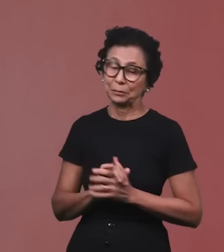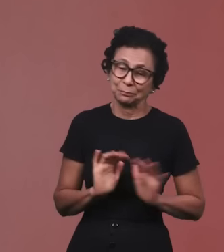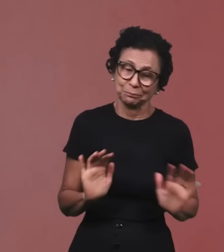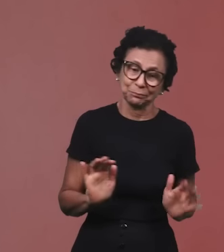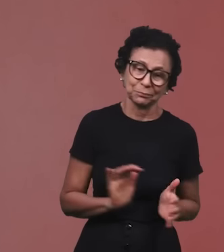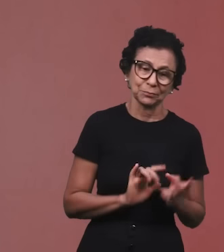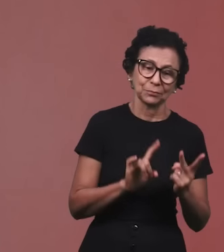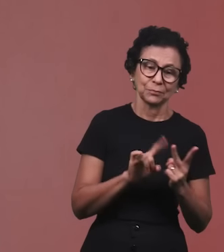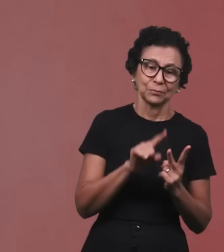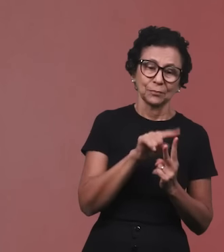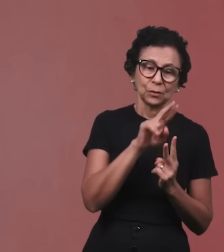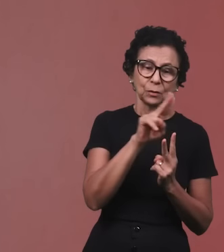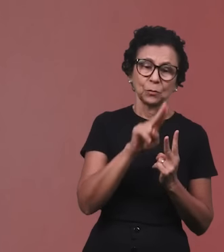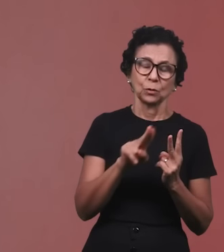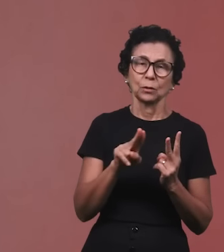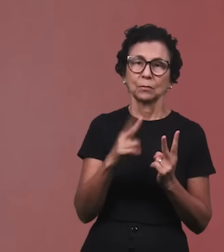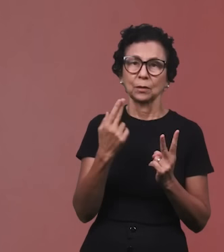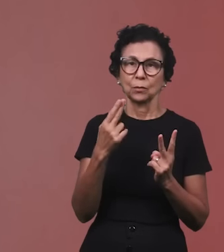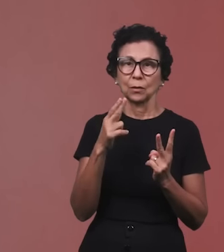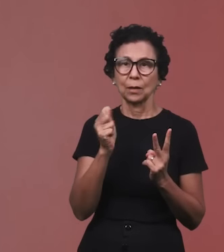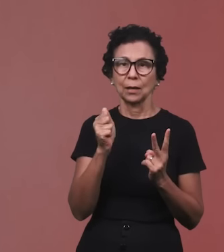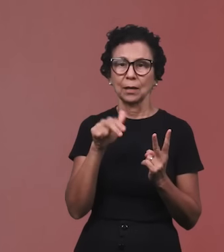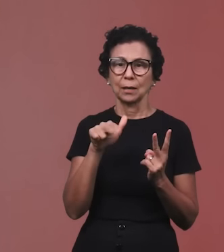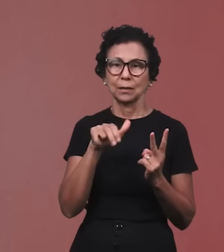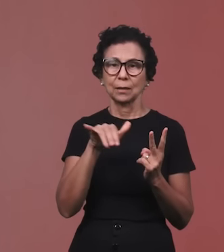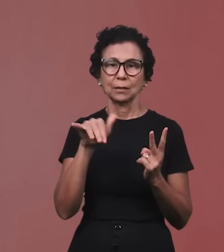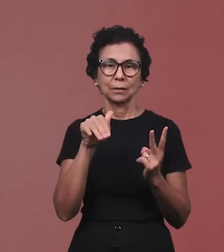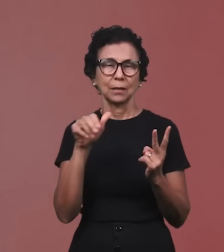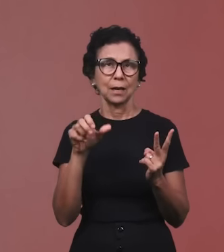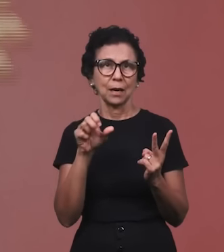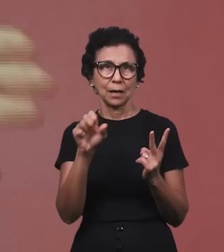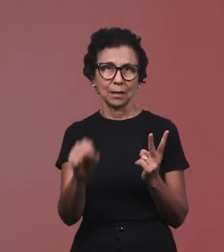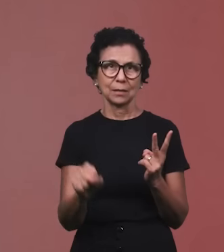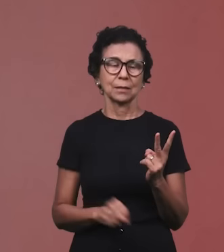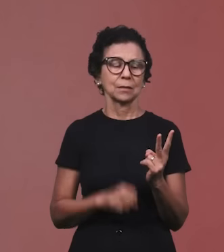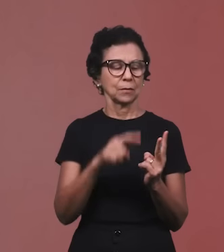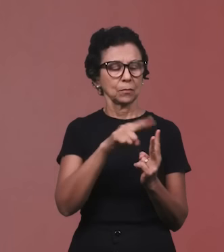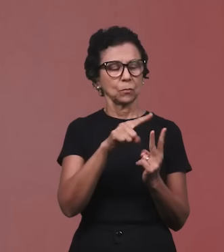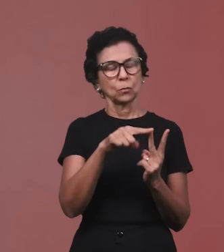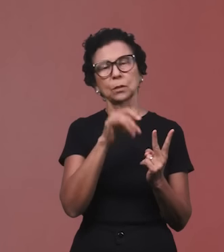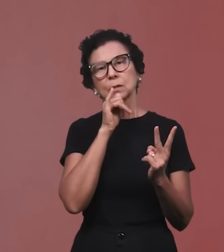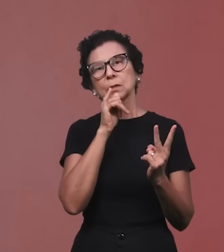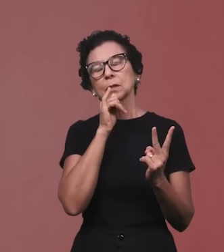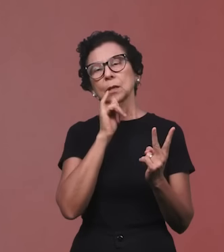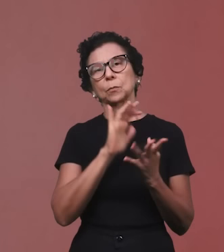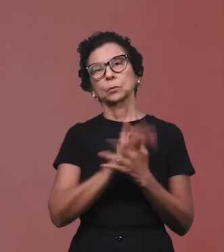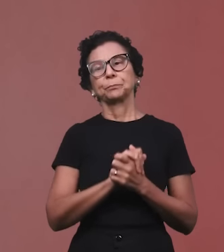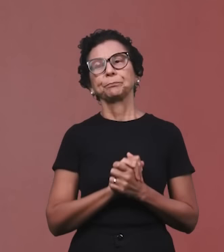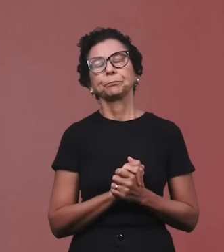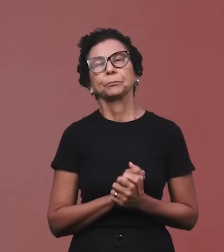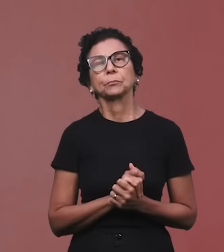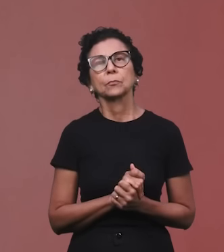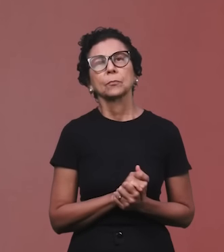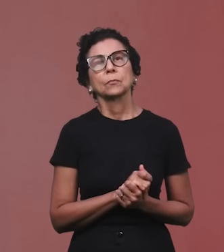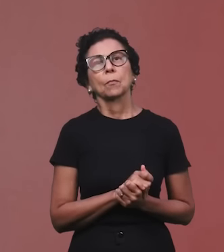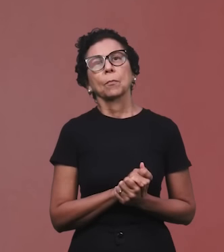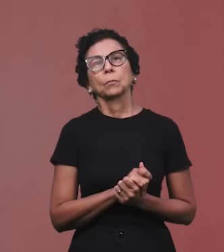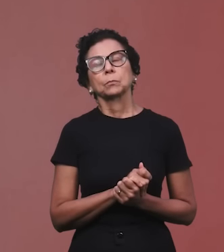Então a gente não fica, o Ananias não tem... Ninguém fala mal de Ananias, não, mas é que nós temos 2 exemplos de Ananias aqui. Então o que acontece?